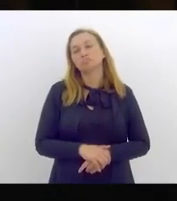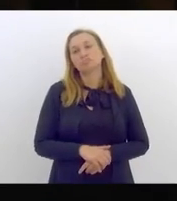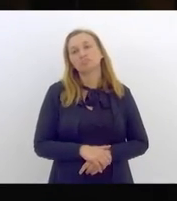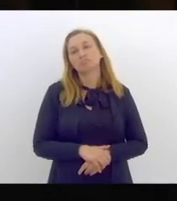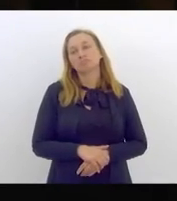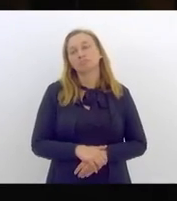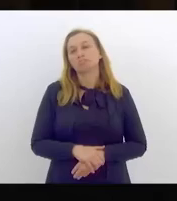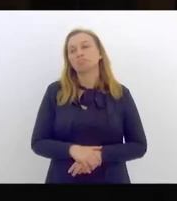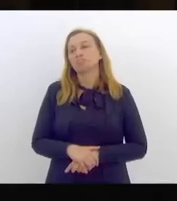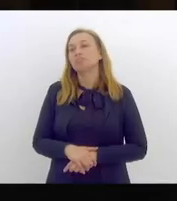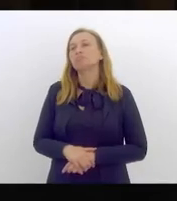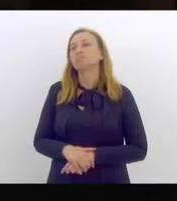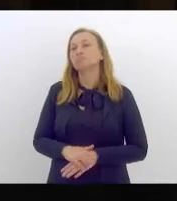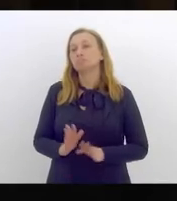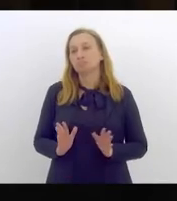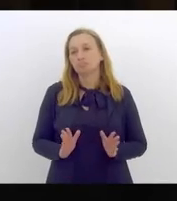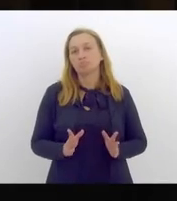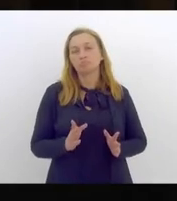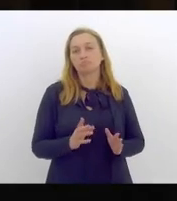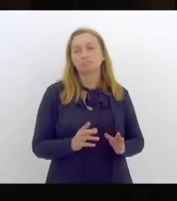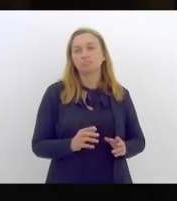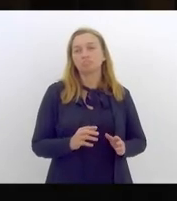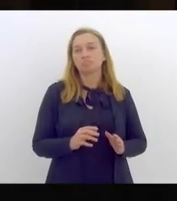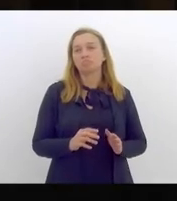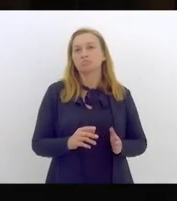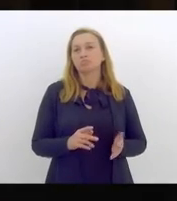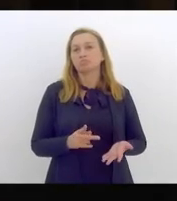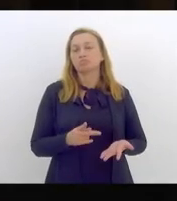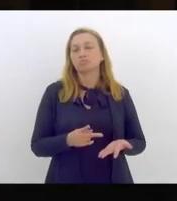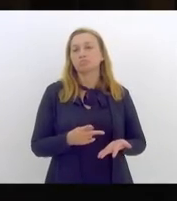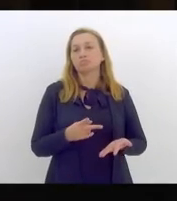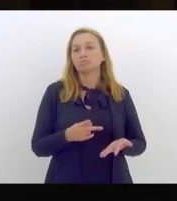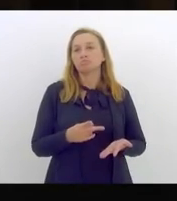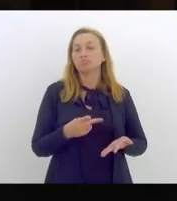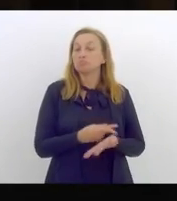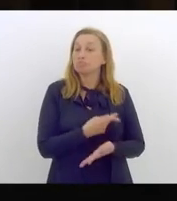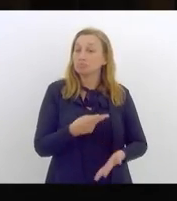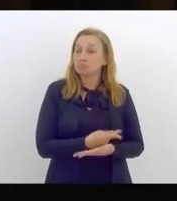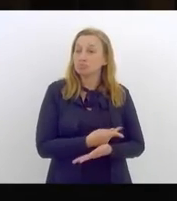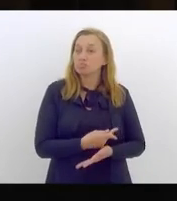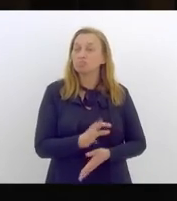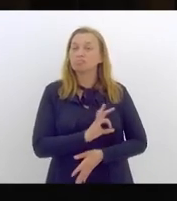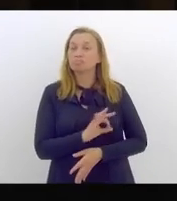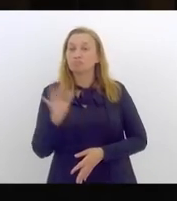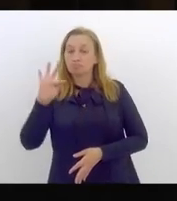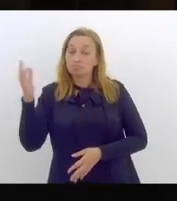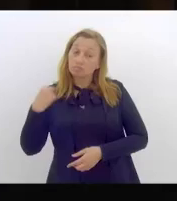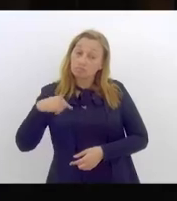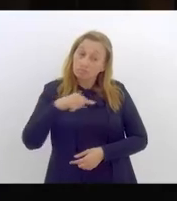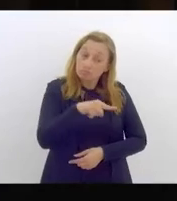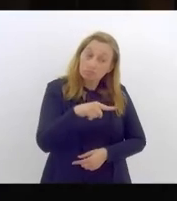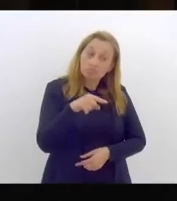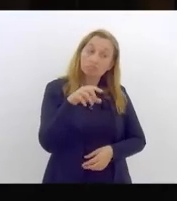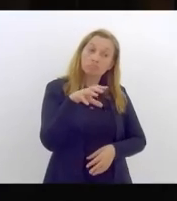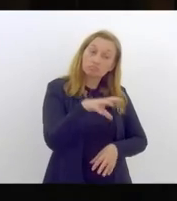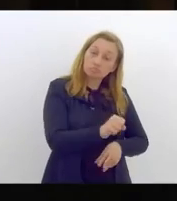prisão domiciliar, ele violou a prisão domiciliar e a Polícia Federal foi